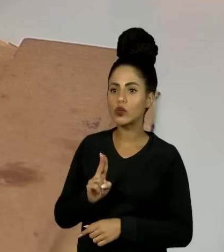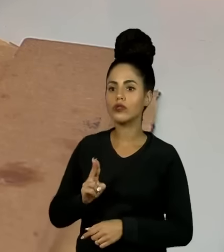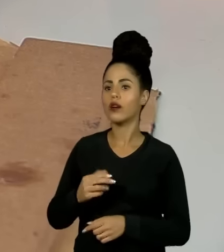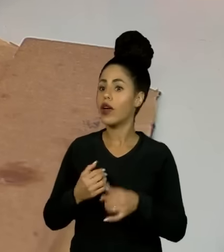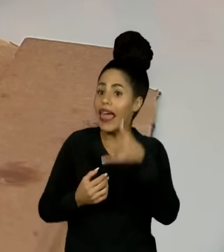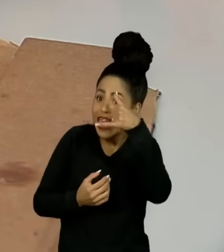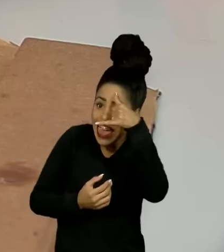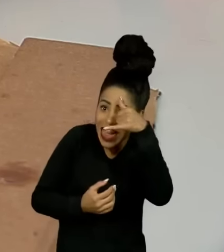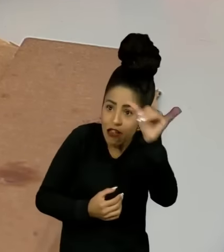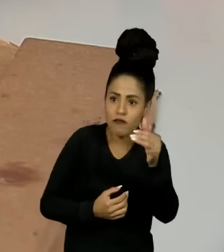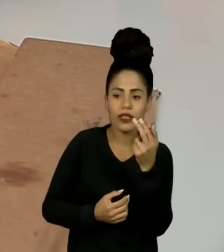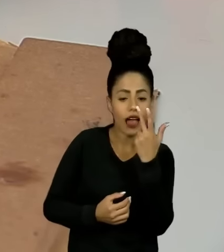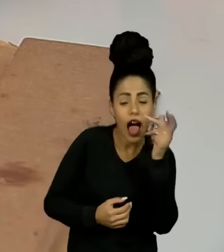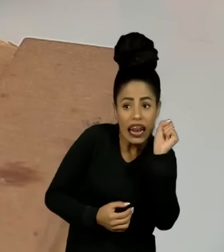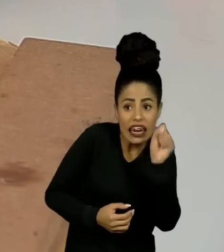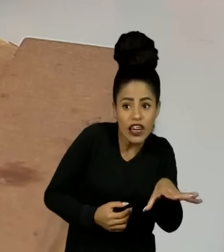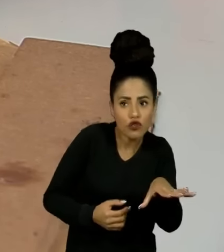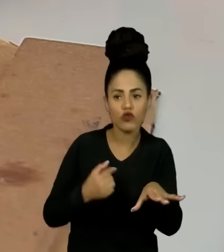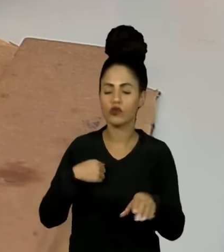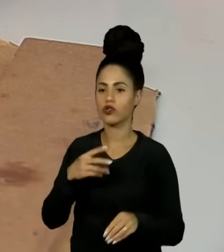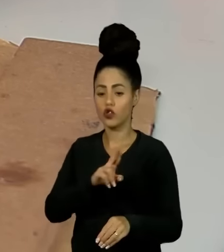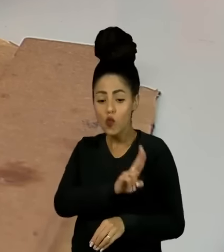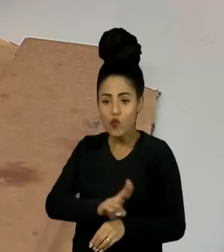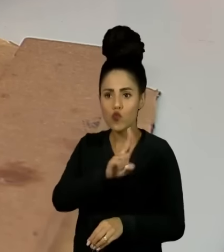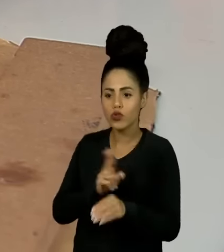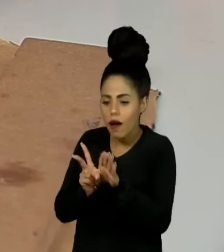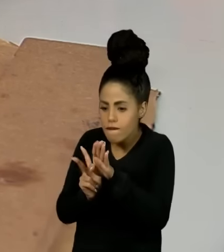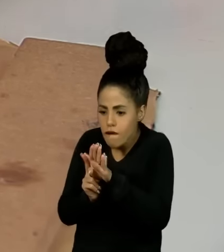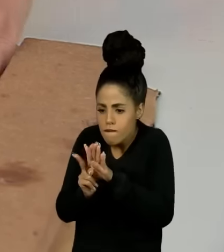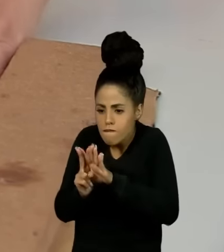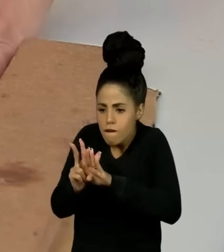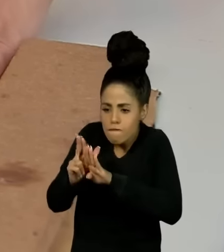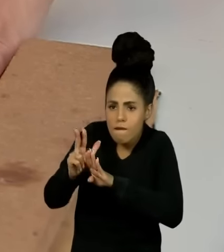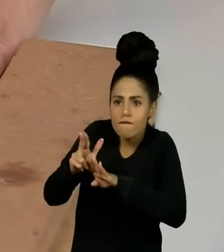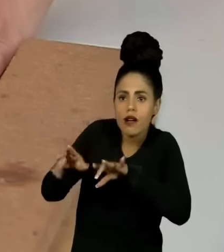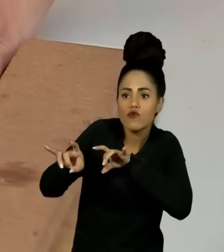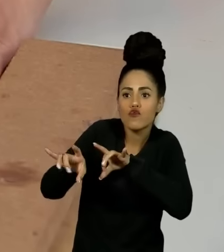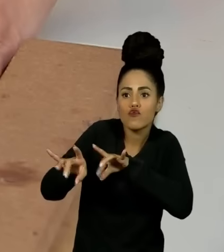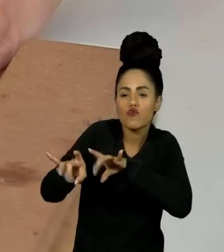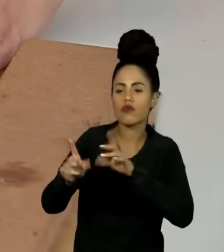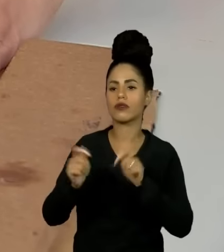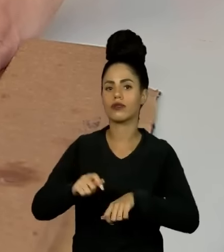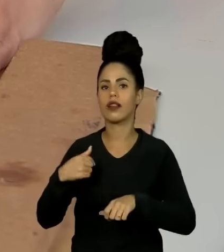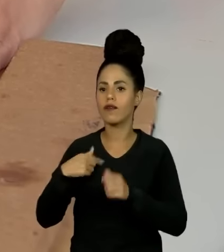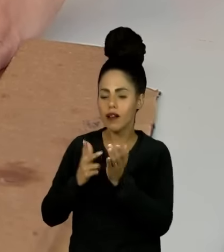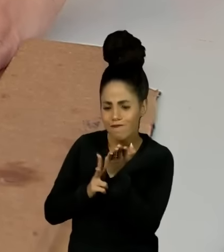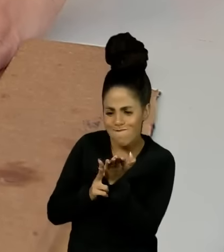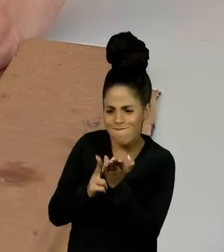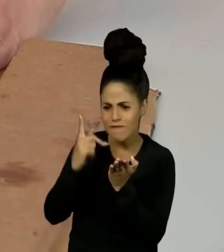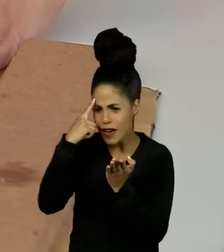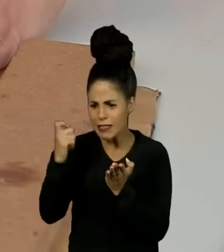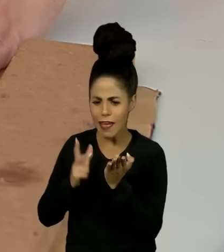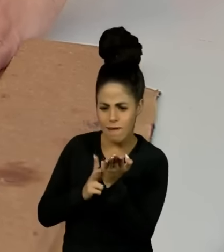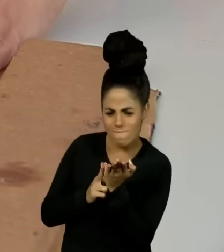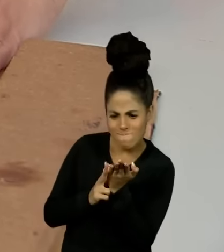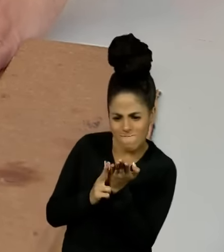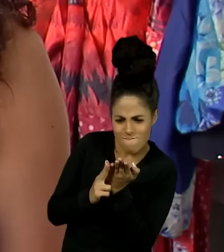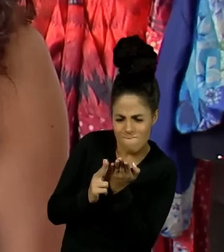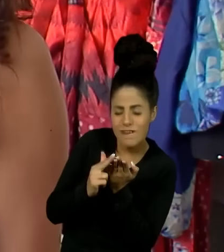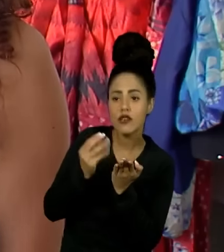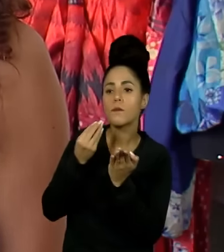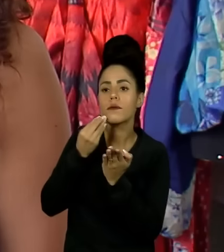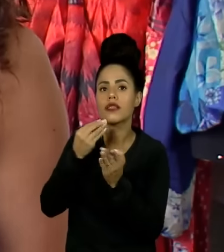lixo e depois eu mandar um restinho para o aterro. Não existe, já é uma coisa que nem que fique aqui até eu ter uma ideia de tirar aquele último rasguinho.